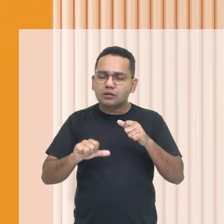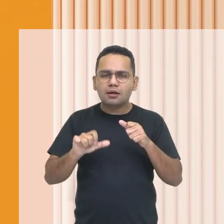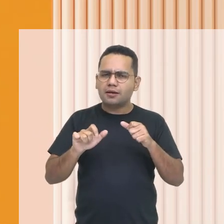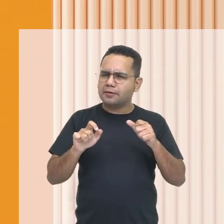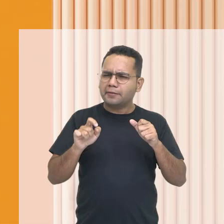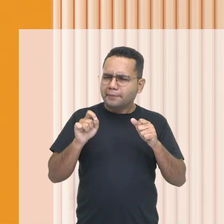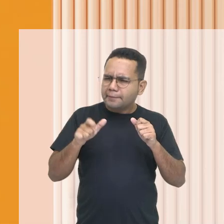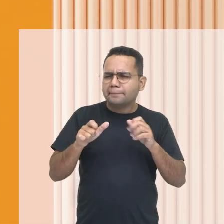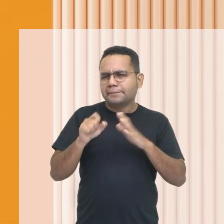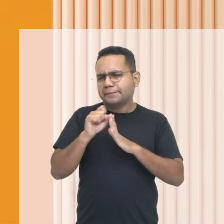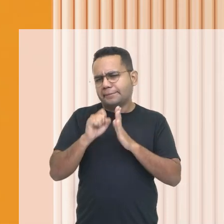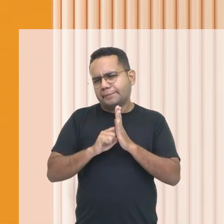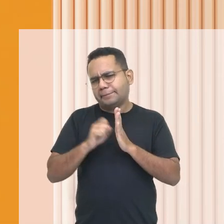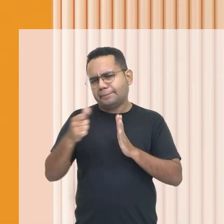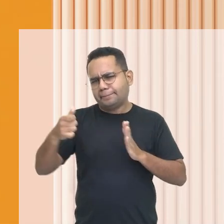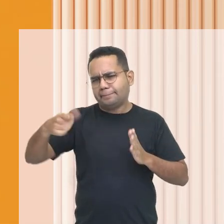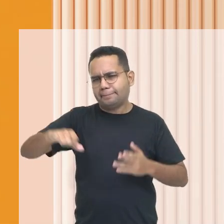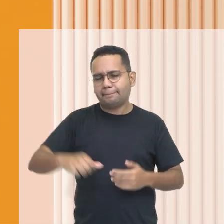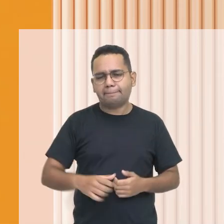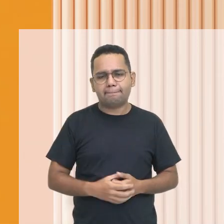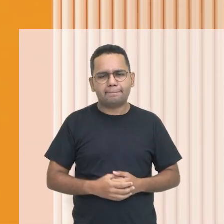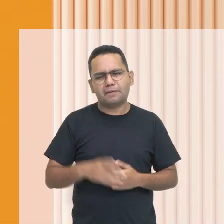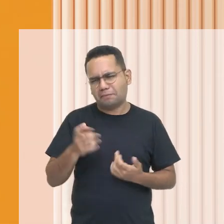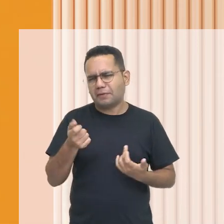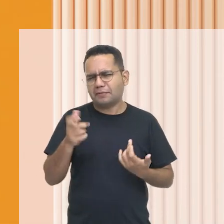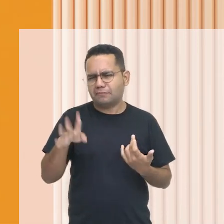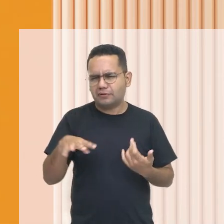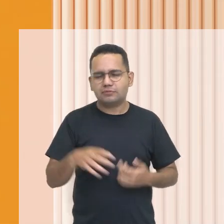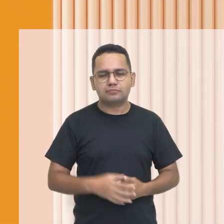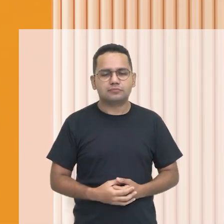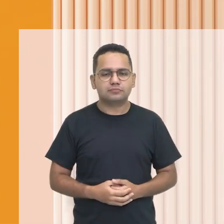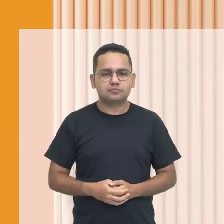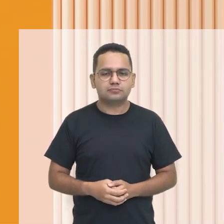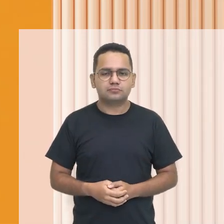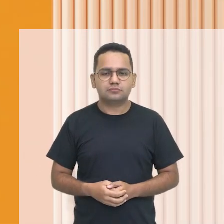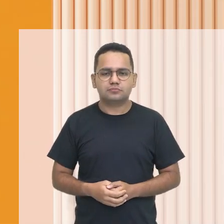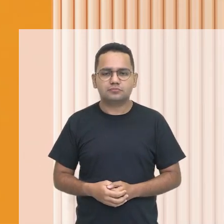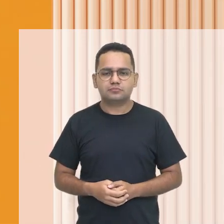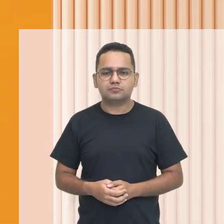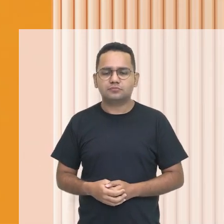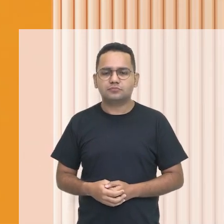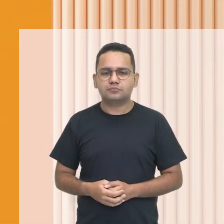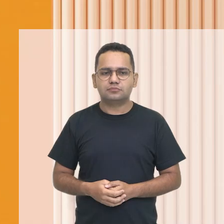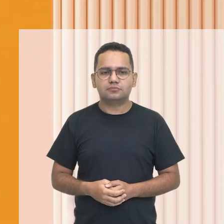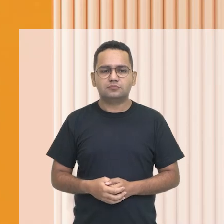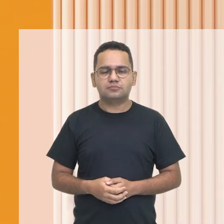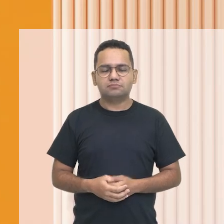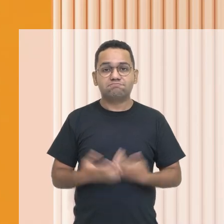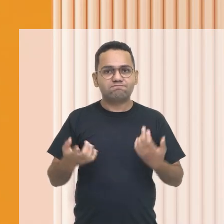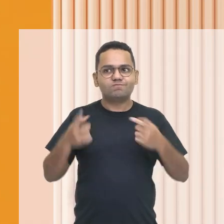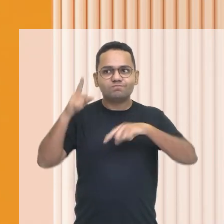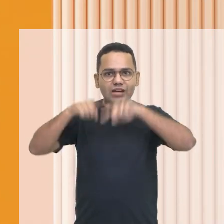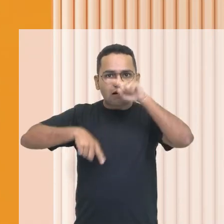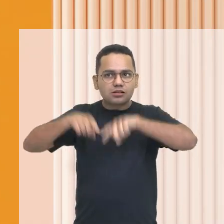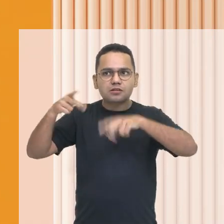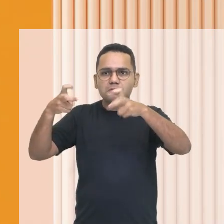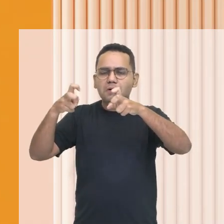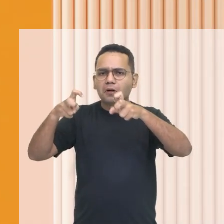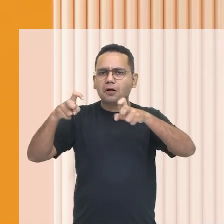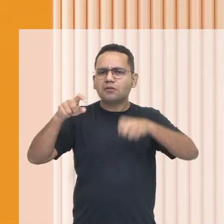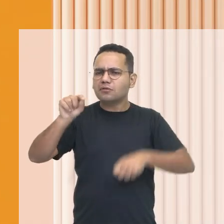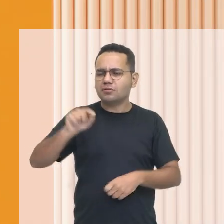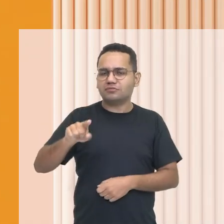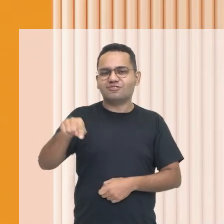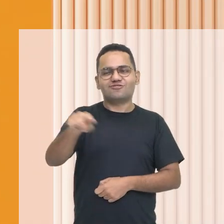que você vai ter a exploração do que? Eu tenho certeza que você já